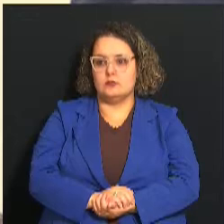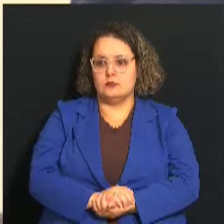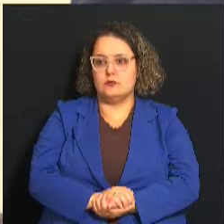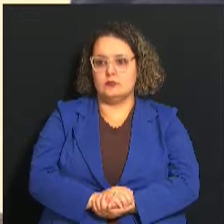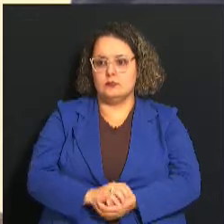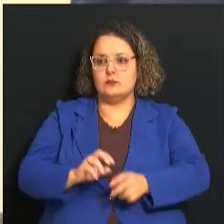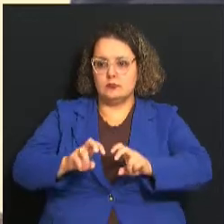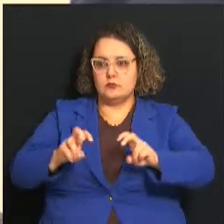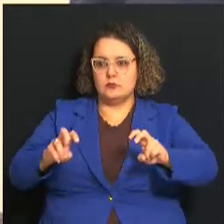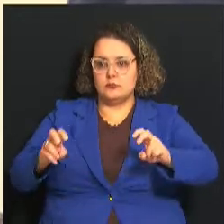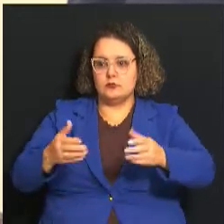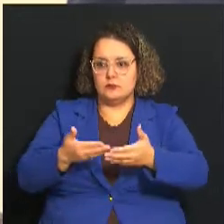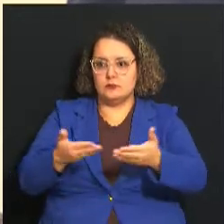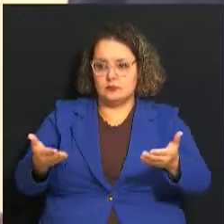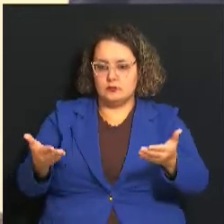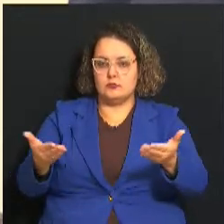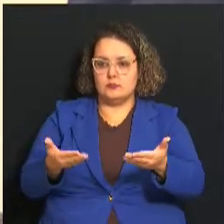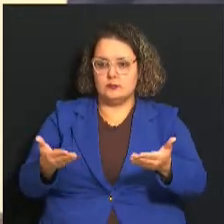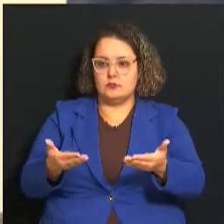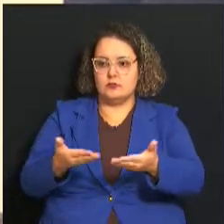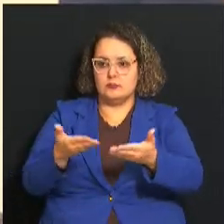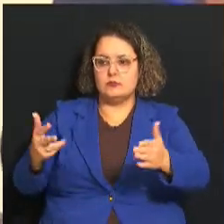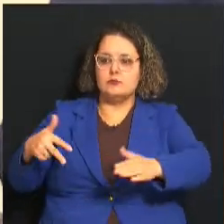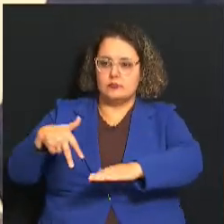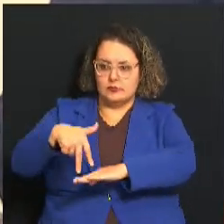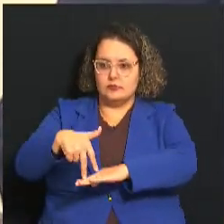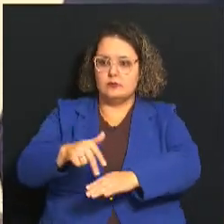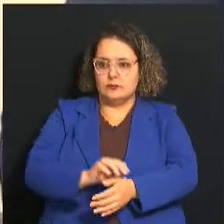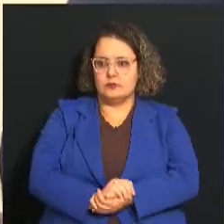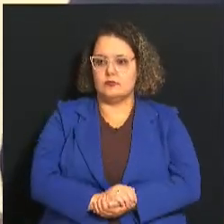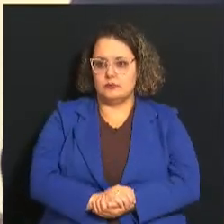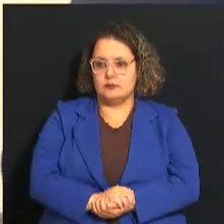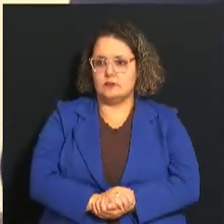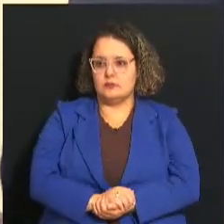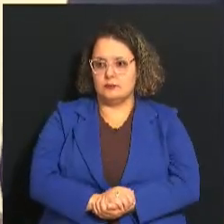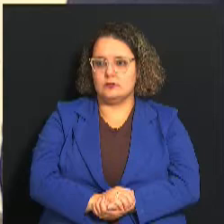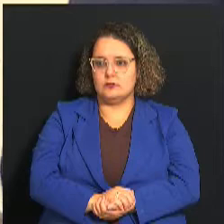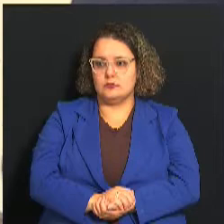mesas, hoje vocês são os protagonistas, viu? Quem quiser,